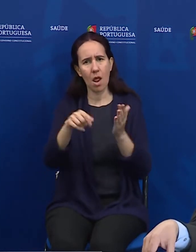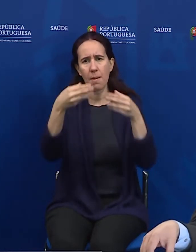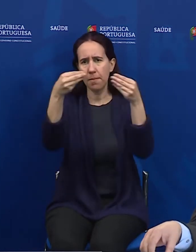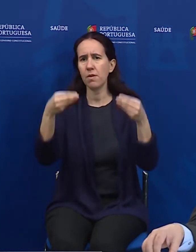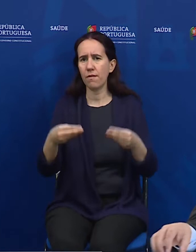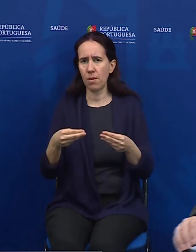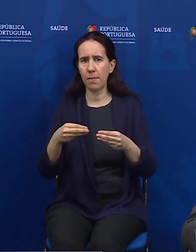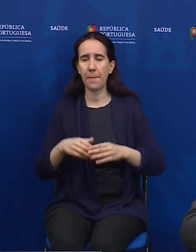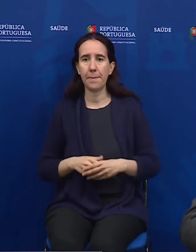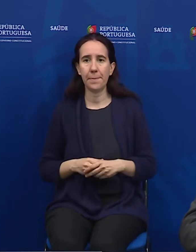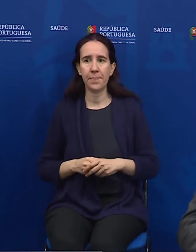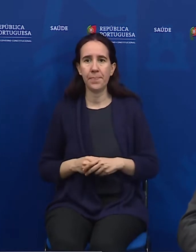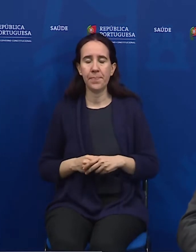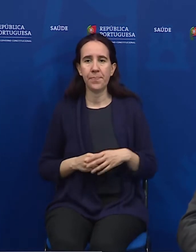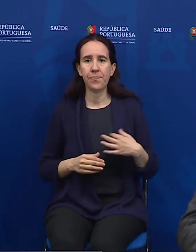plataforma.